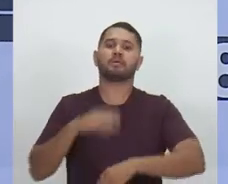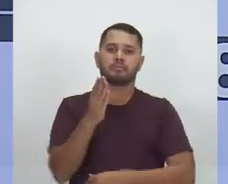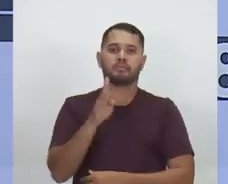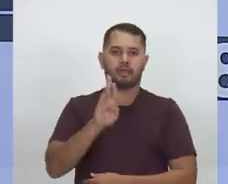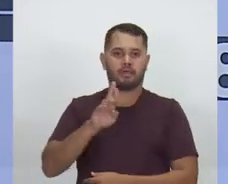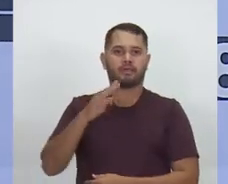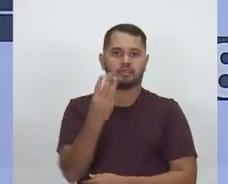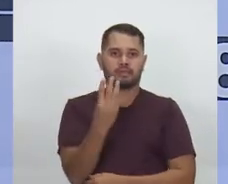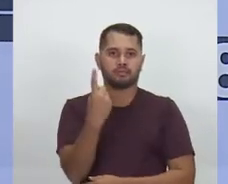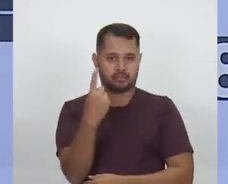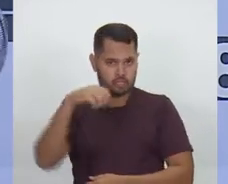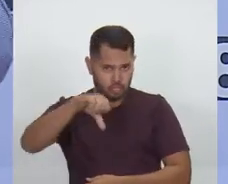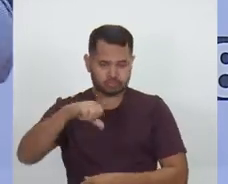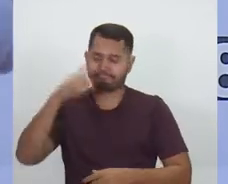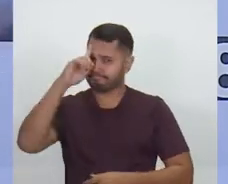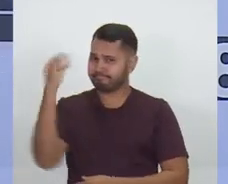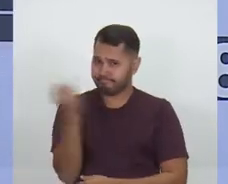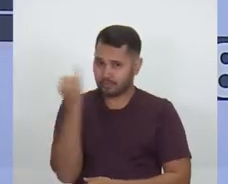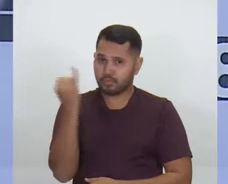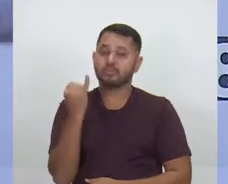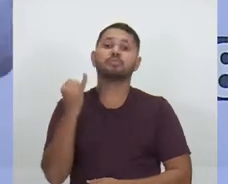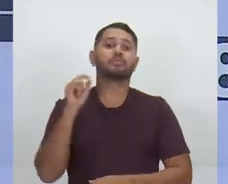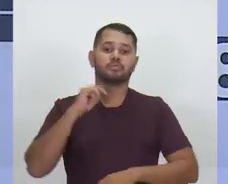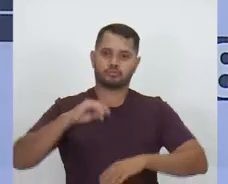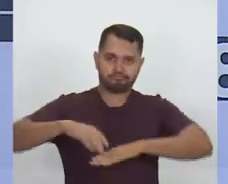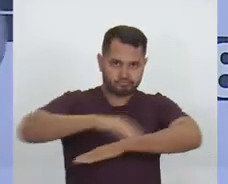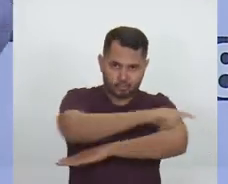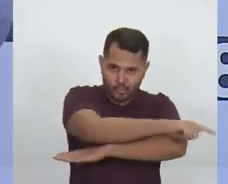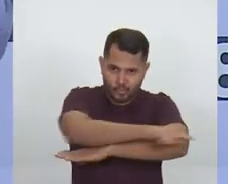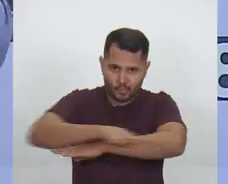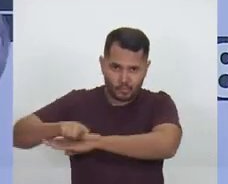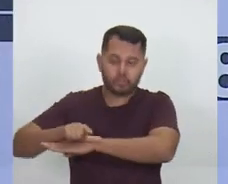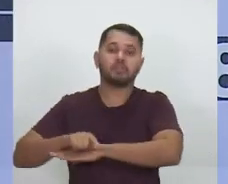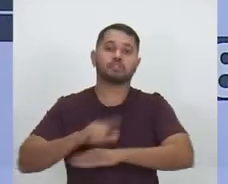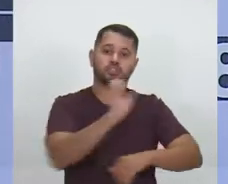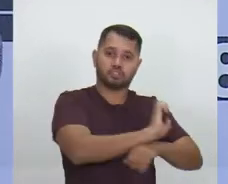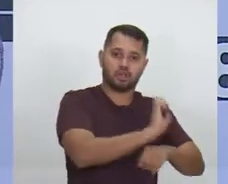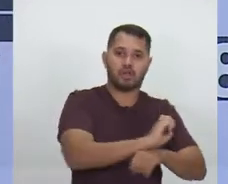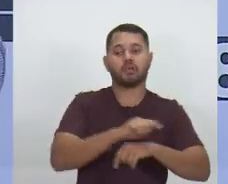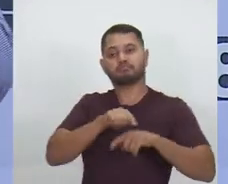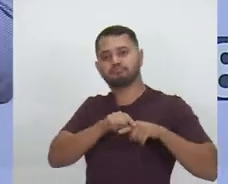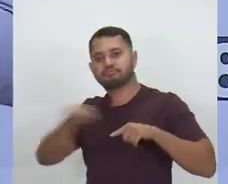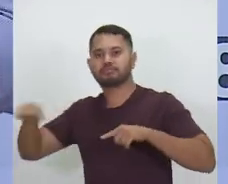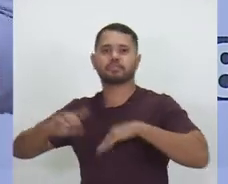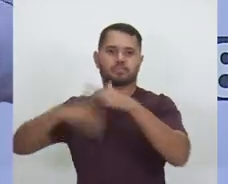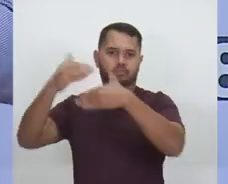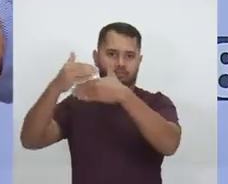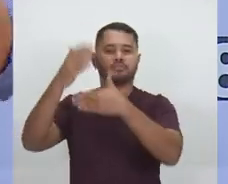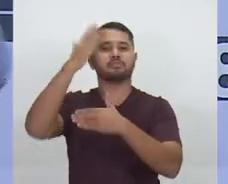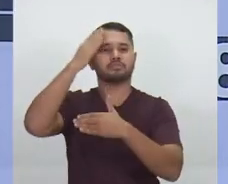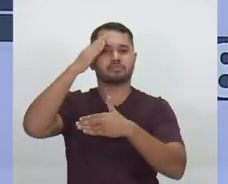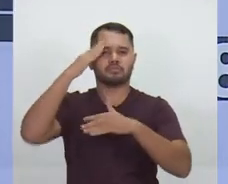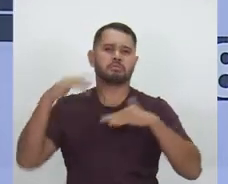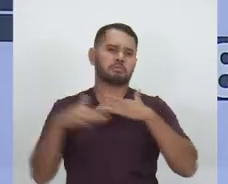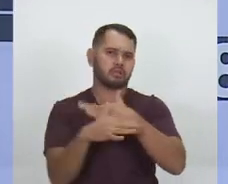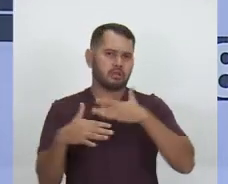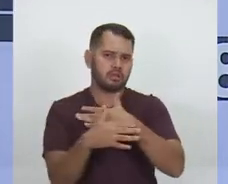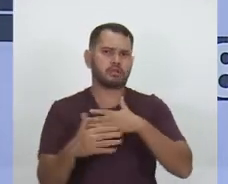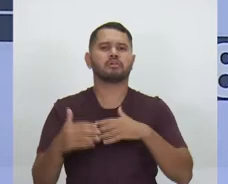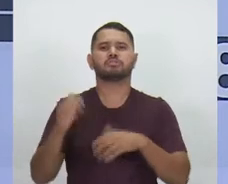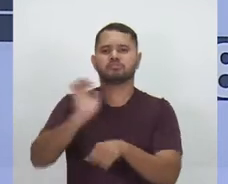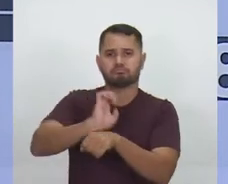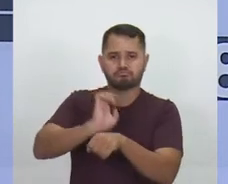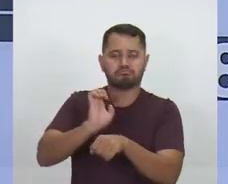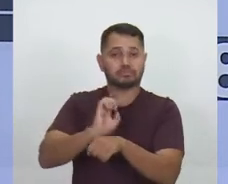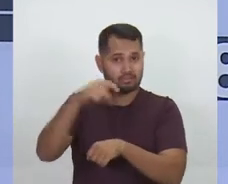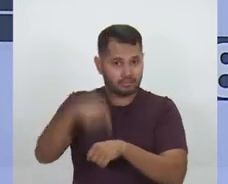319 que é o eixo do desenvolvimento do estado hoje os o que tanto trânsito de todas as empresas que estão